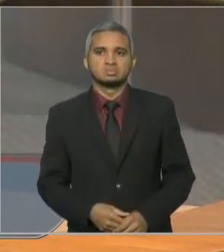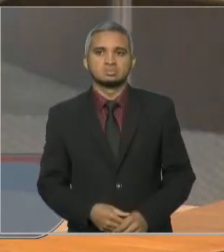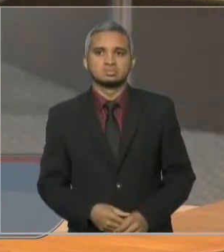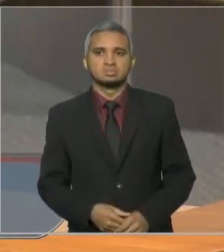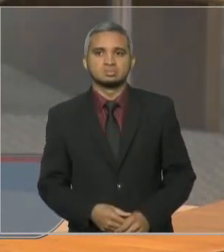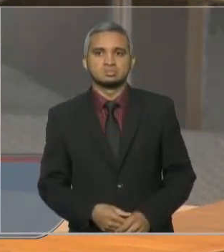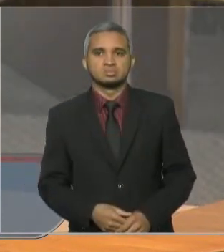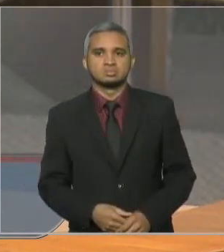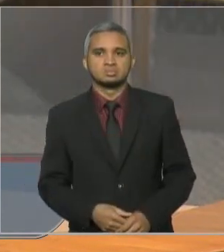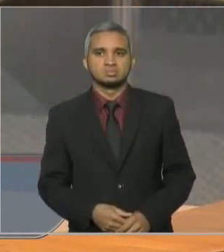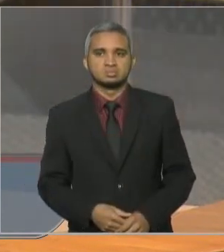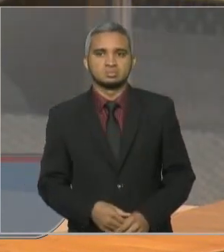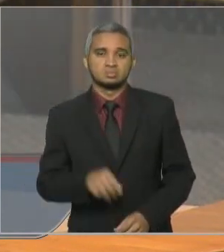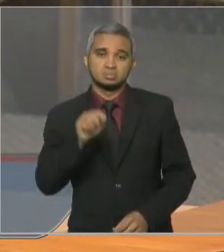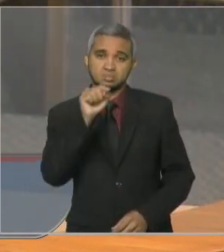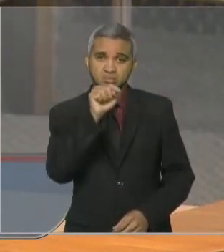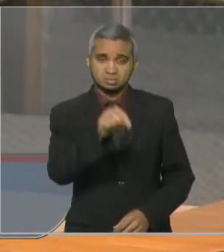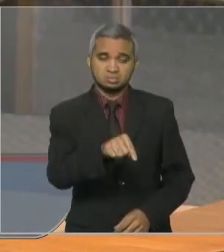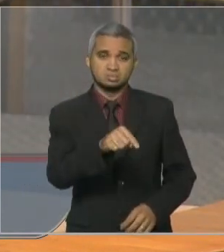graças a Deus,